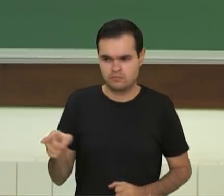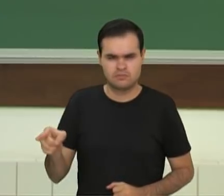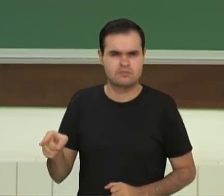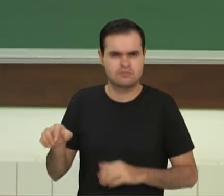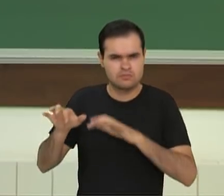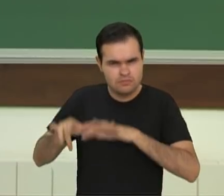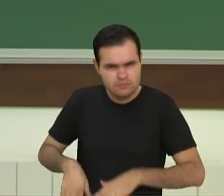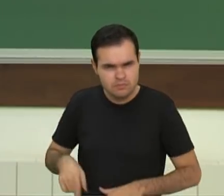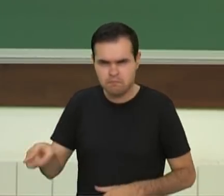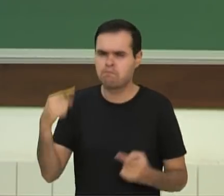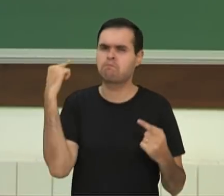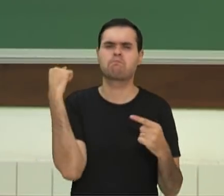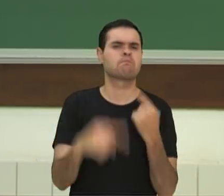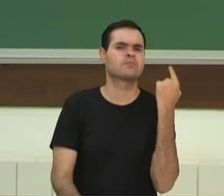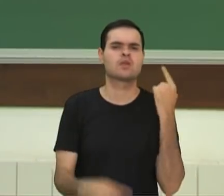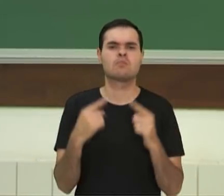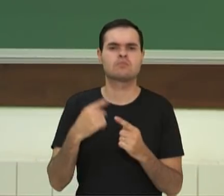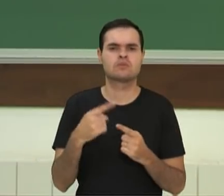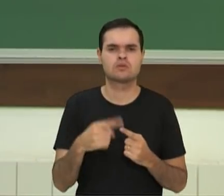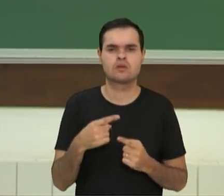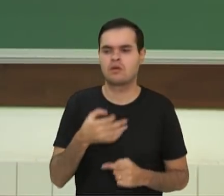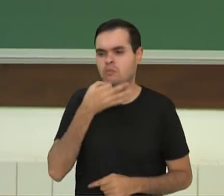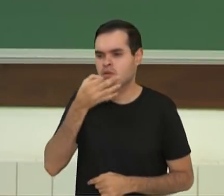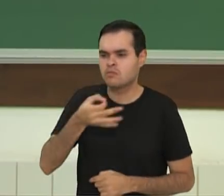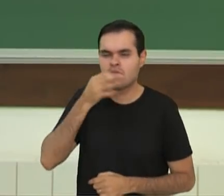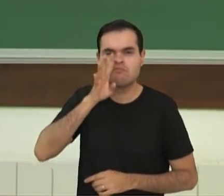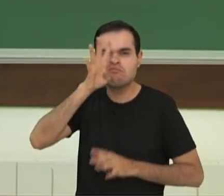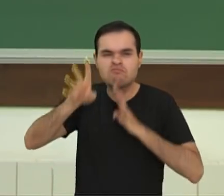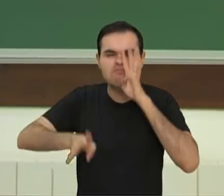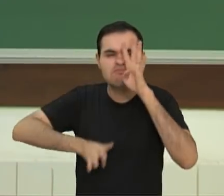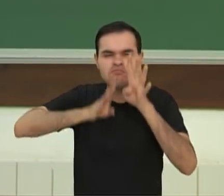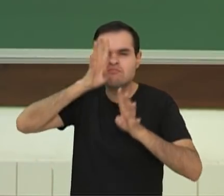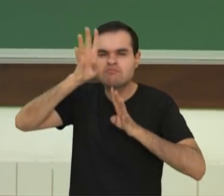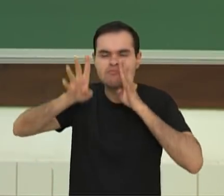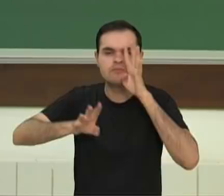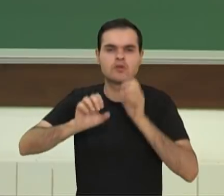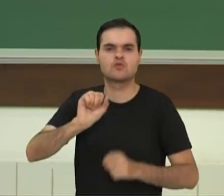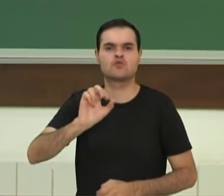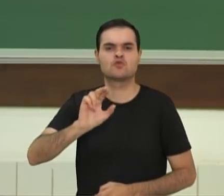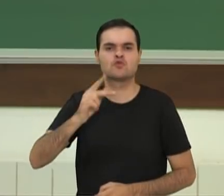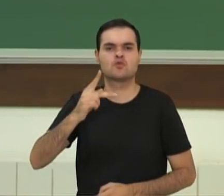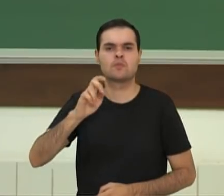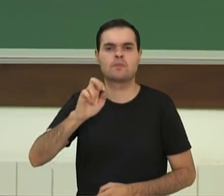credibilidade porque os argumentos dele serão muito superficiais, não vão